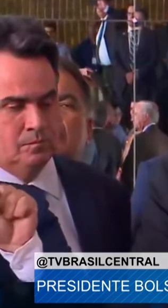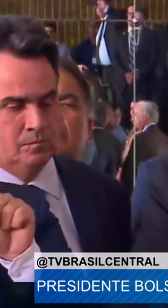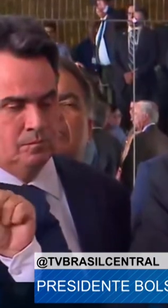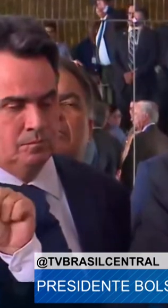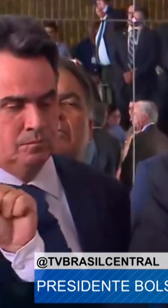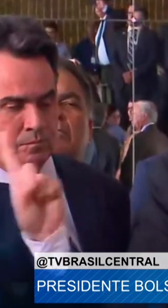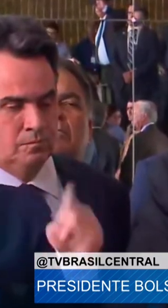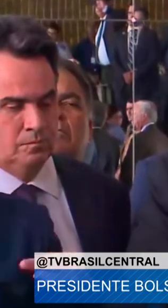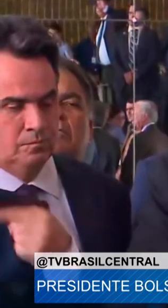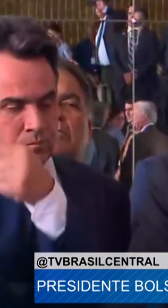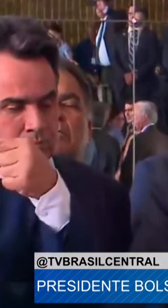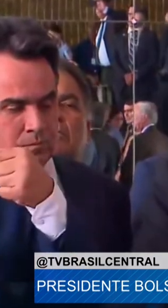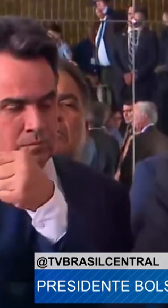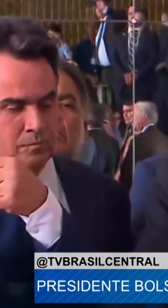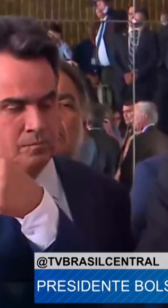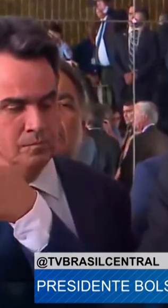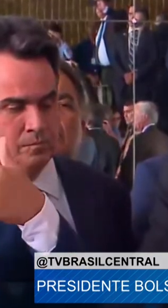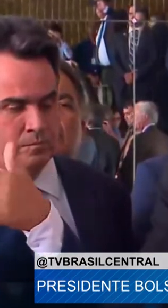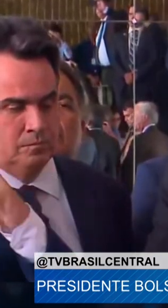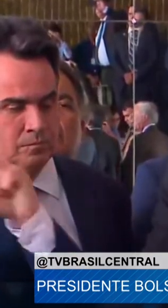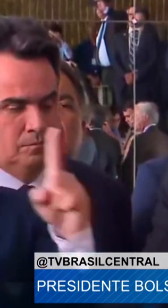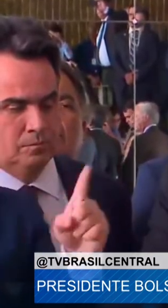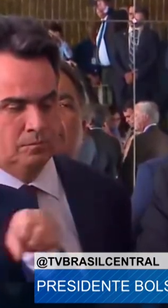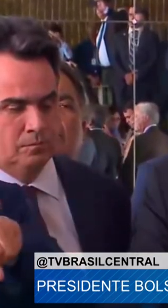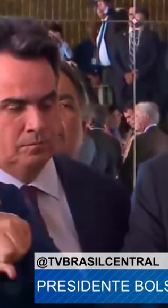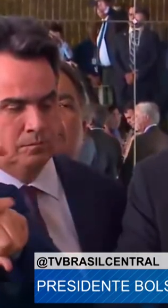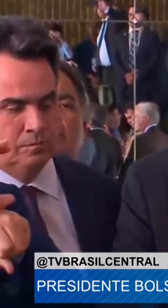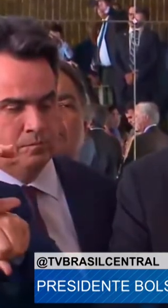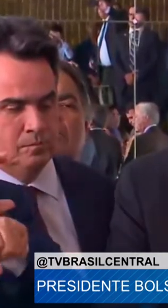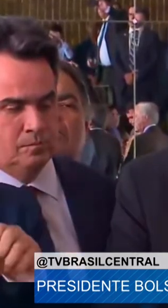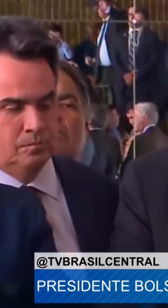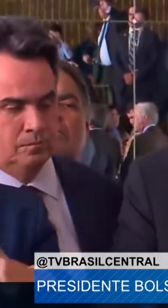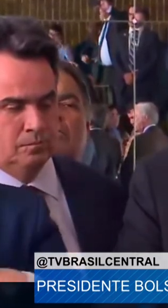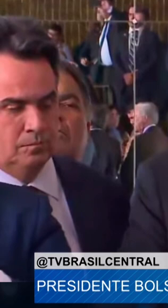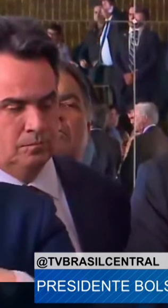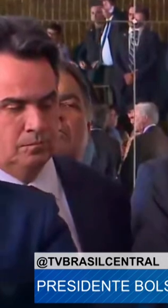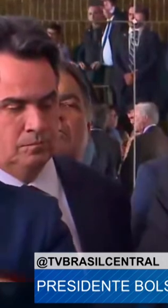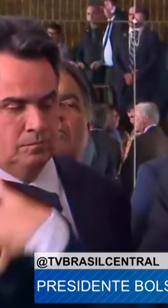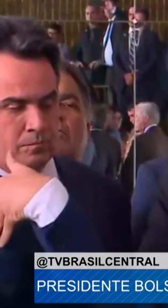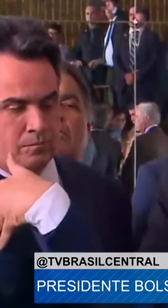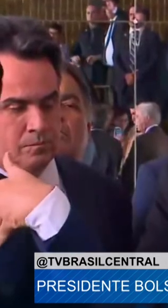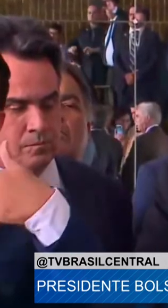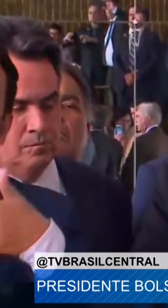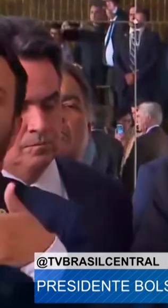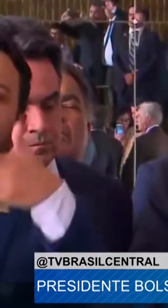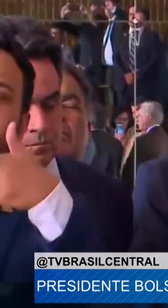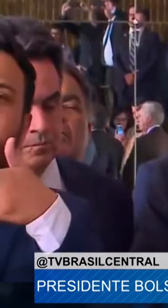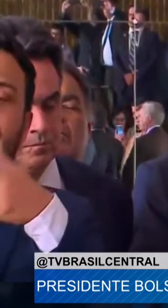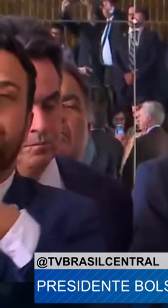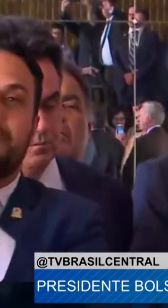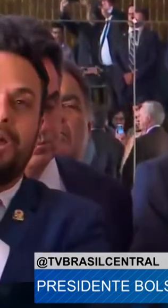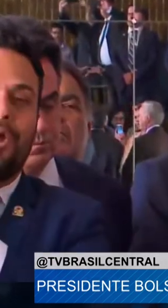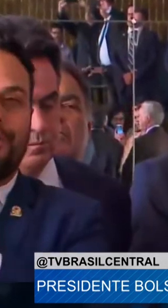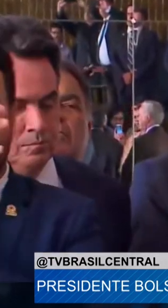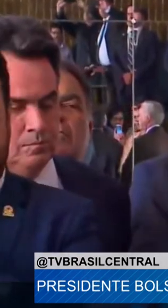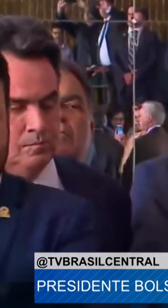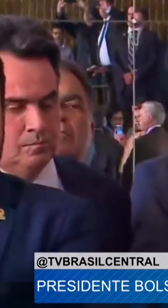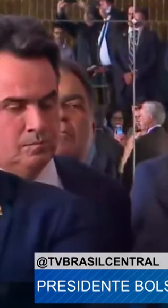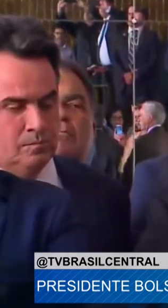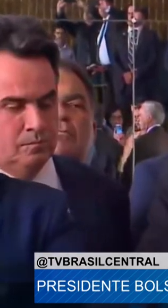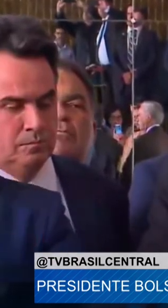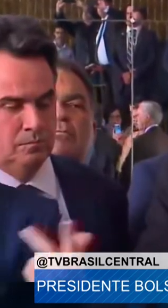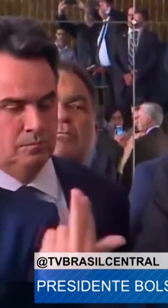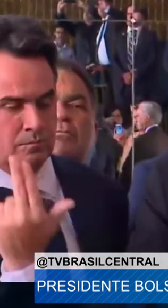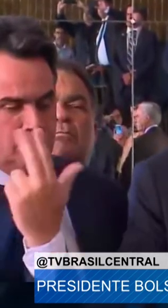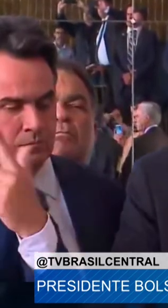mandamentos da nossa Constituição. É uma honra ser o líder de milhões de brasileiros que, como eu,